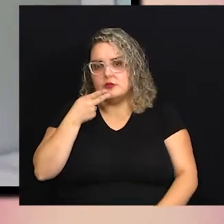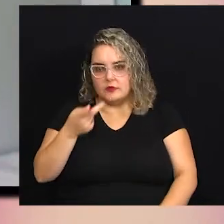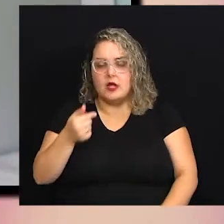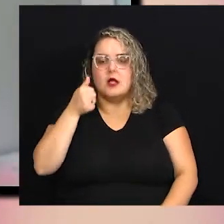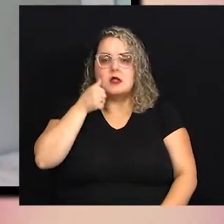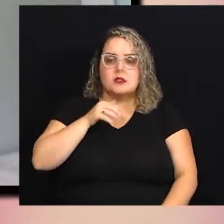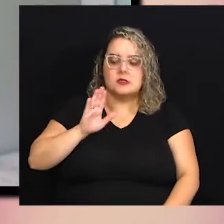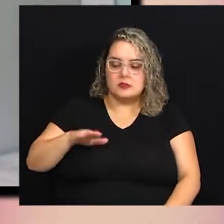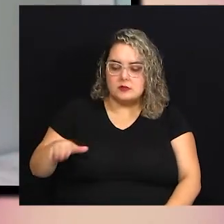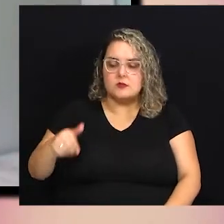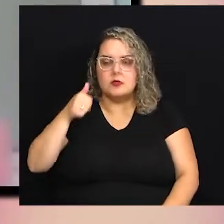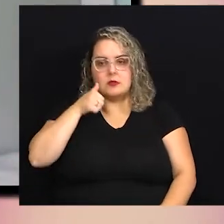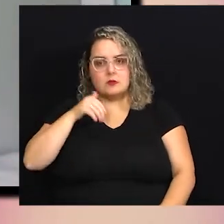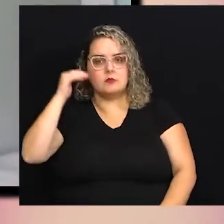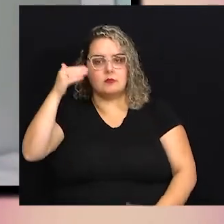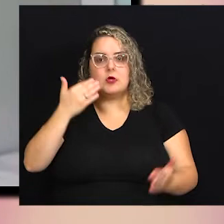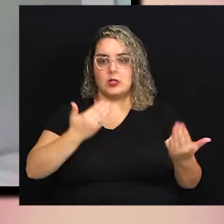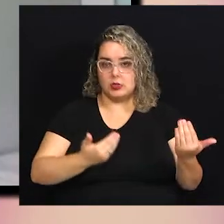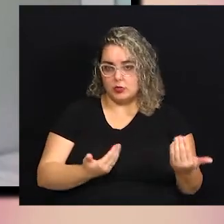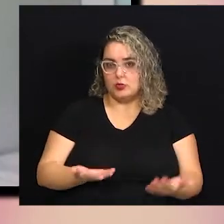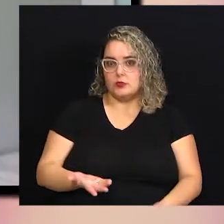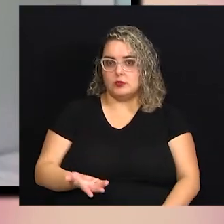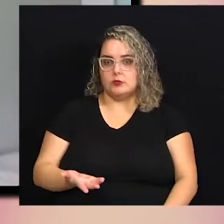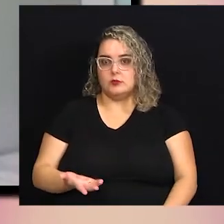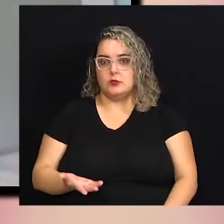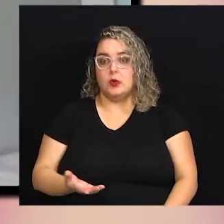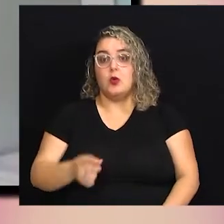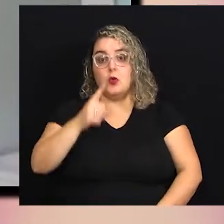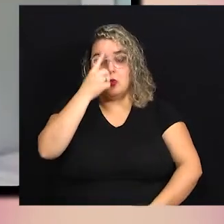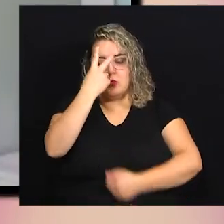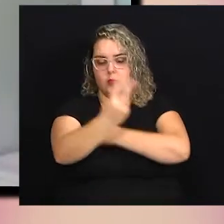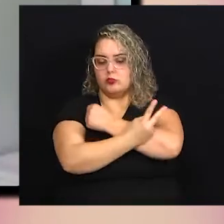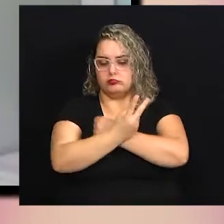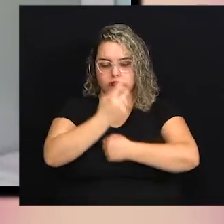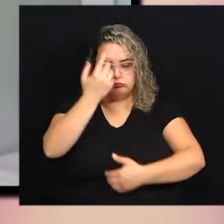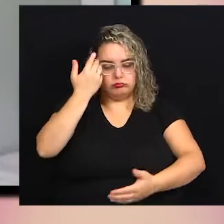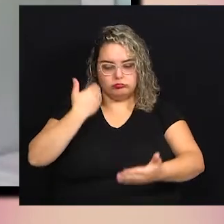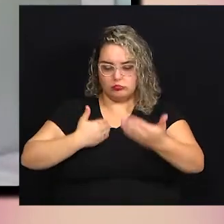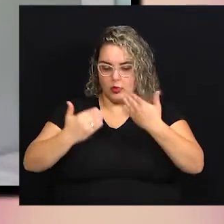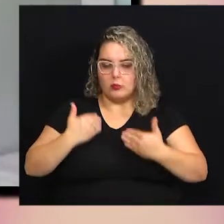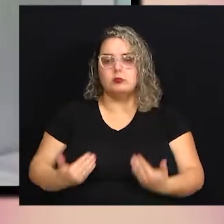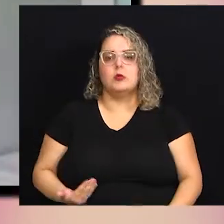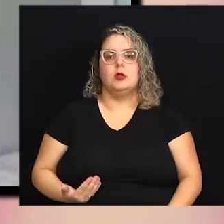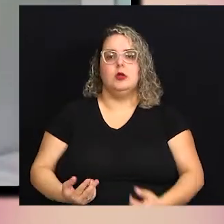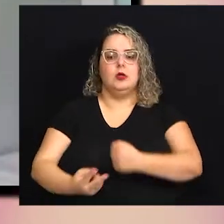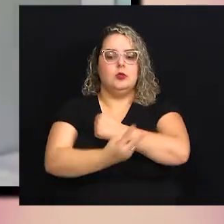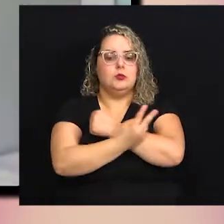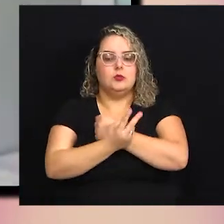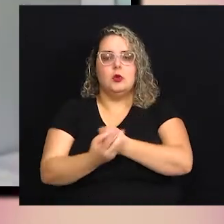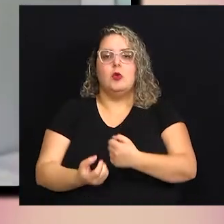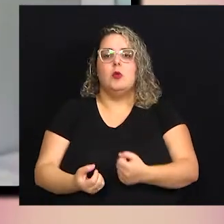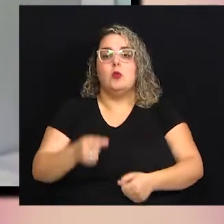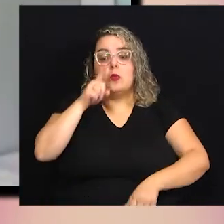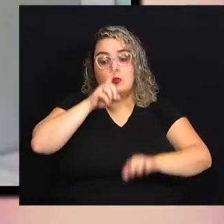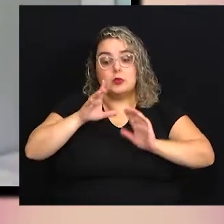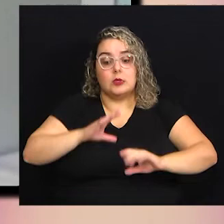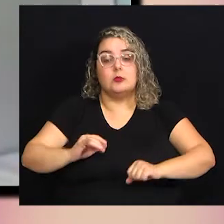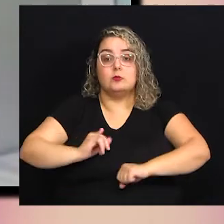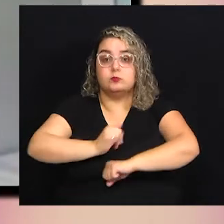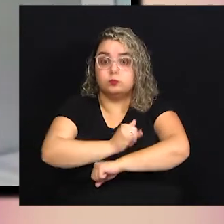assim, para as meninas, para as mulheres jovens, eu falo, olha, o autocuidado, atividade física regular, manutenção de